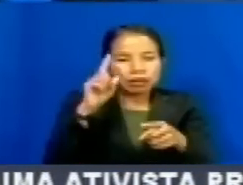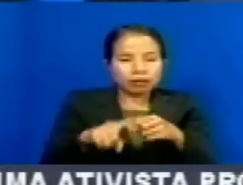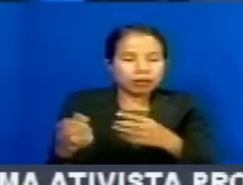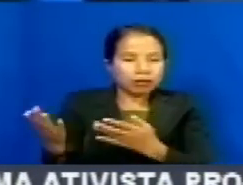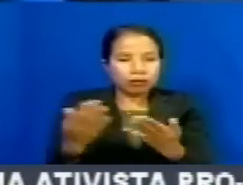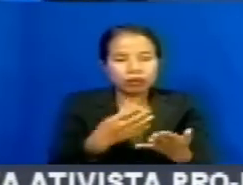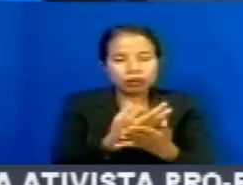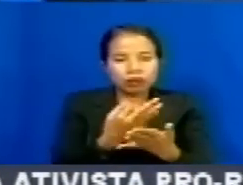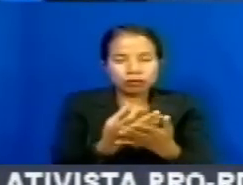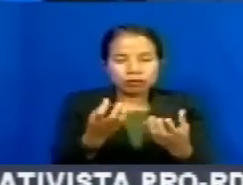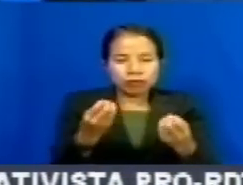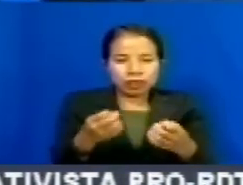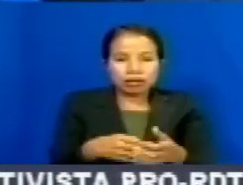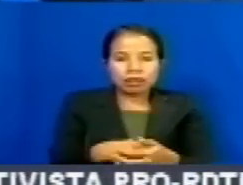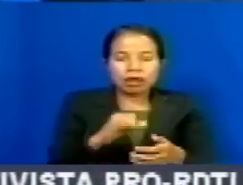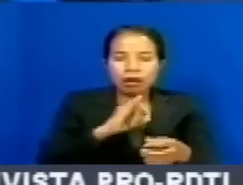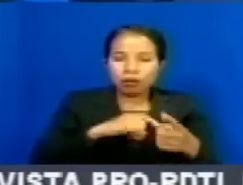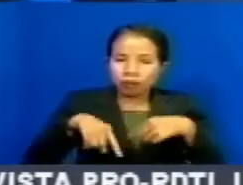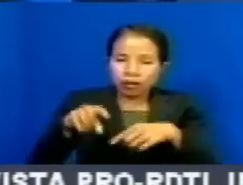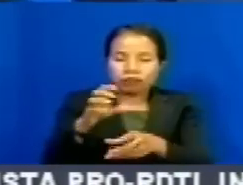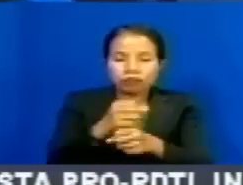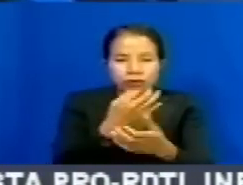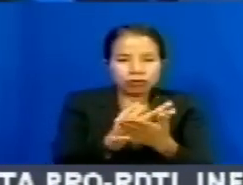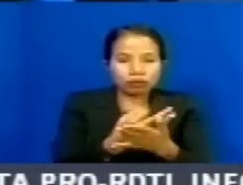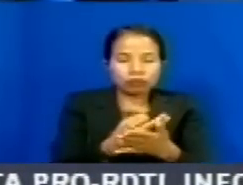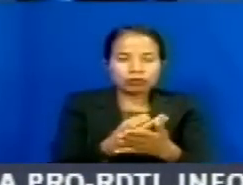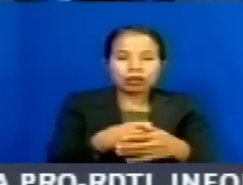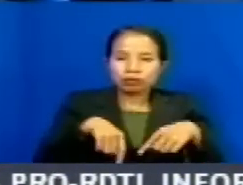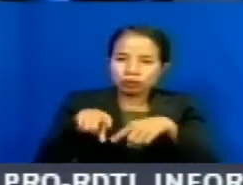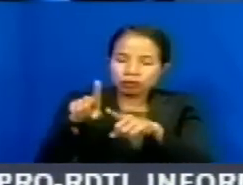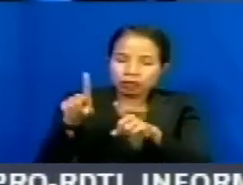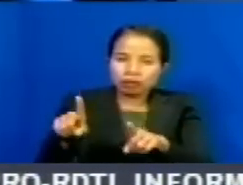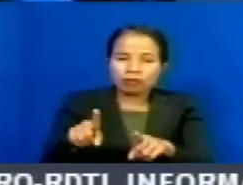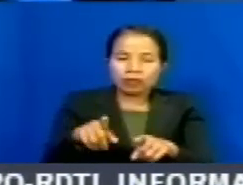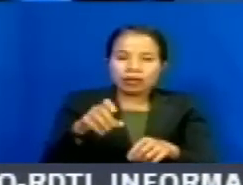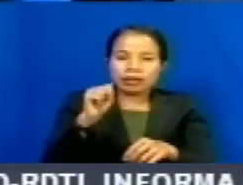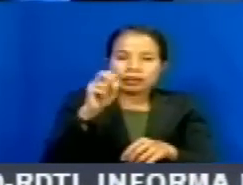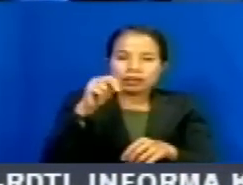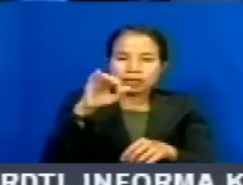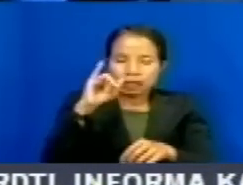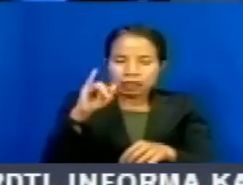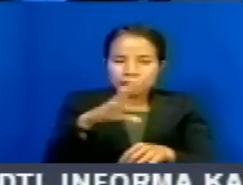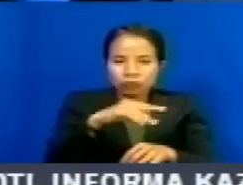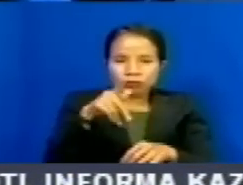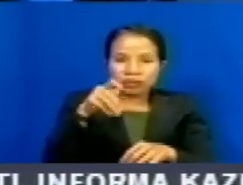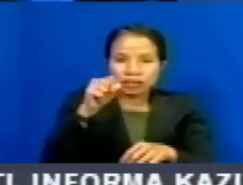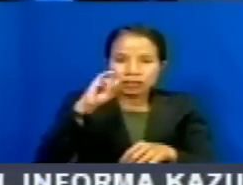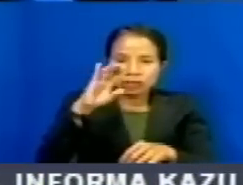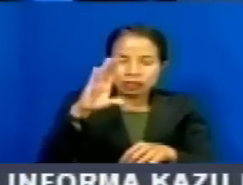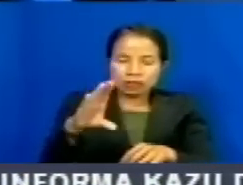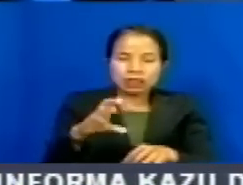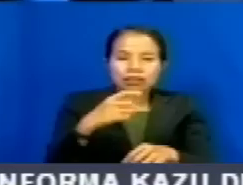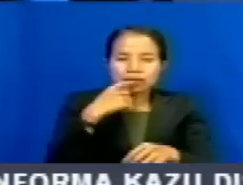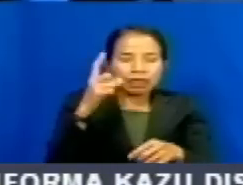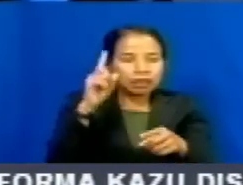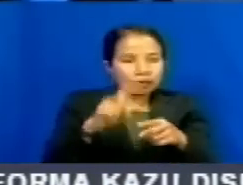Toto. Eu não tenho Toto na ba iha CNI PSX sila na ba hulian ko tamasaw level 40 sila niyo bot